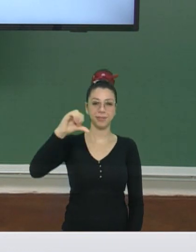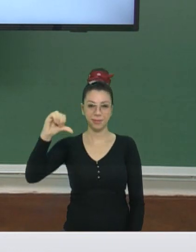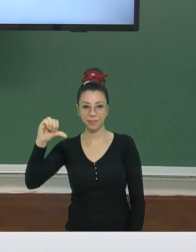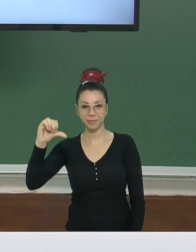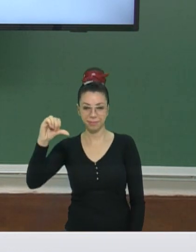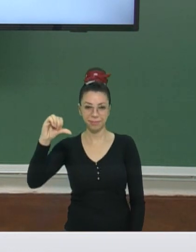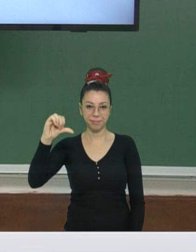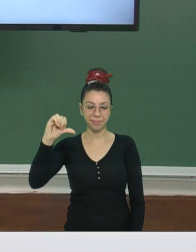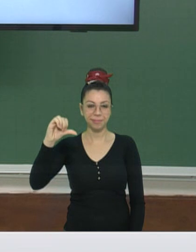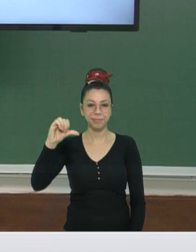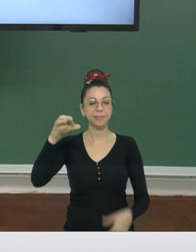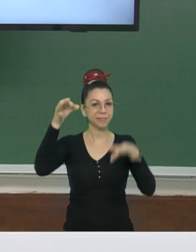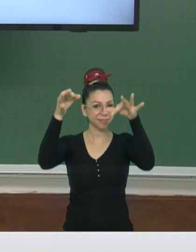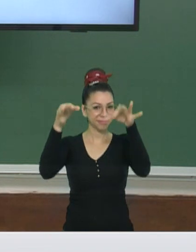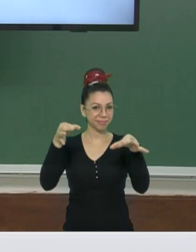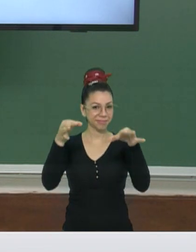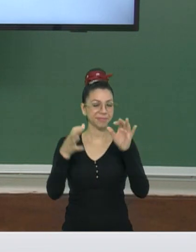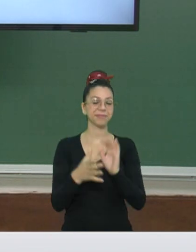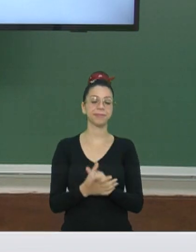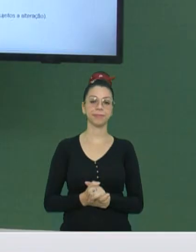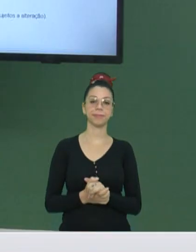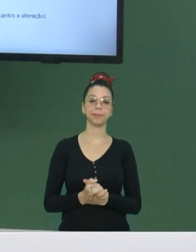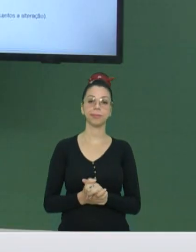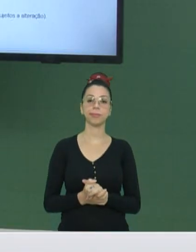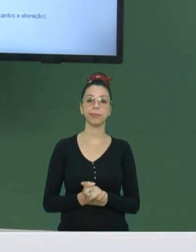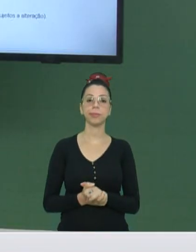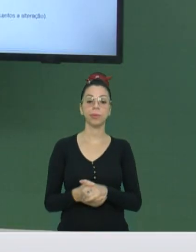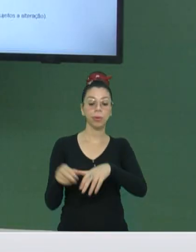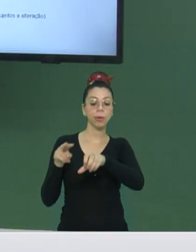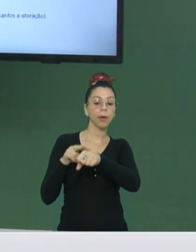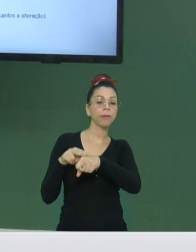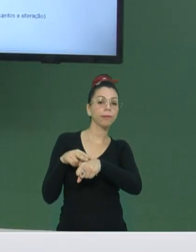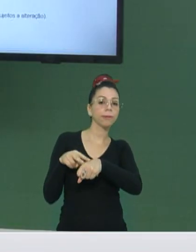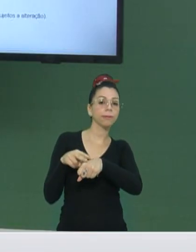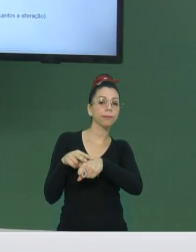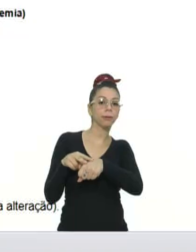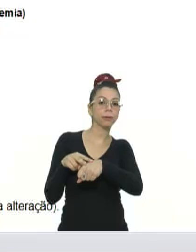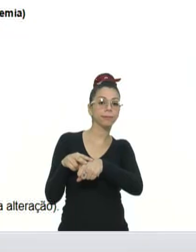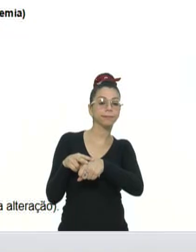399. Acertou. Verde. O que nós temos em verde?